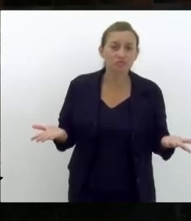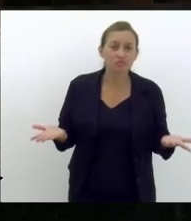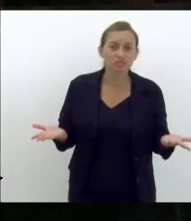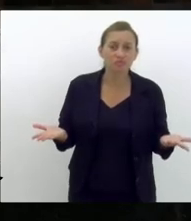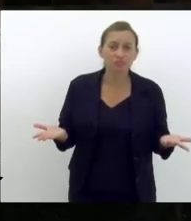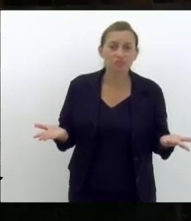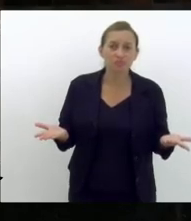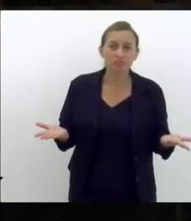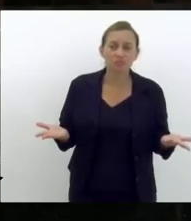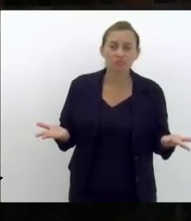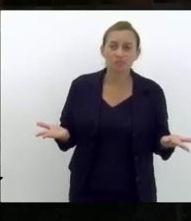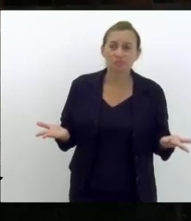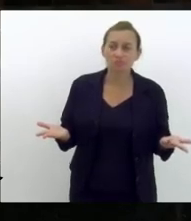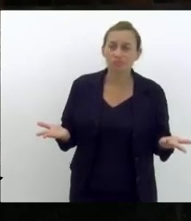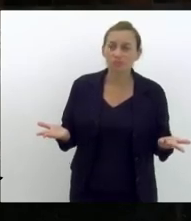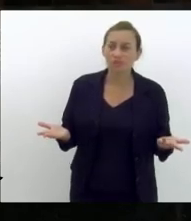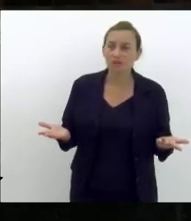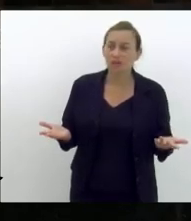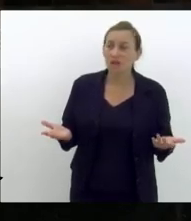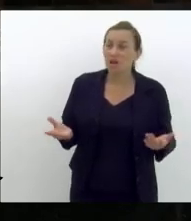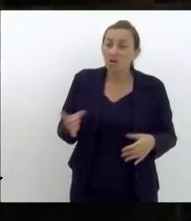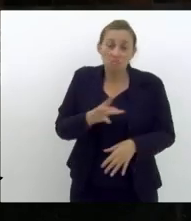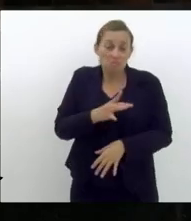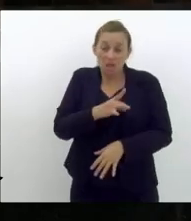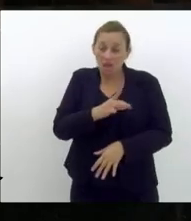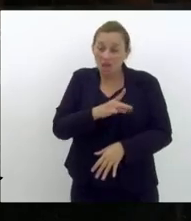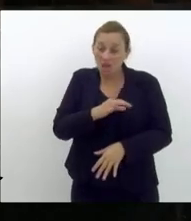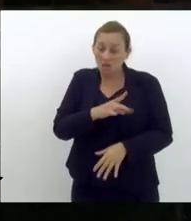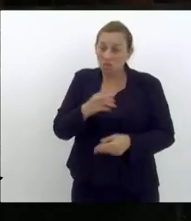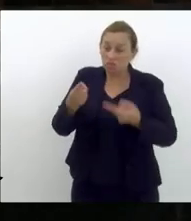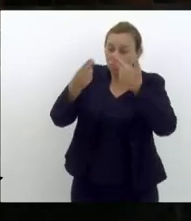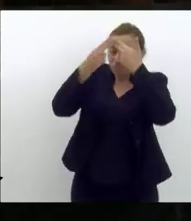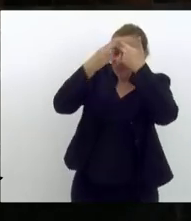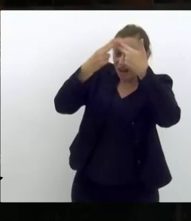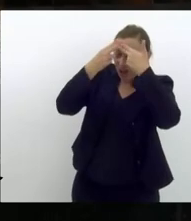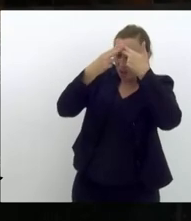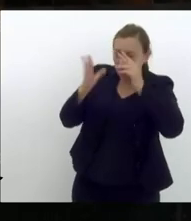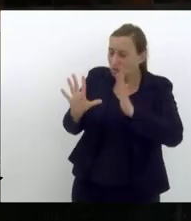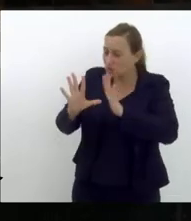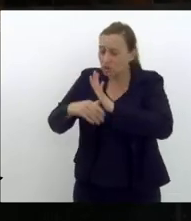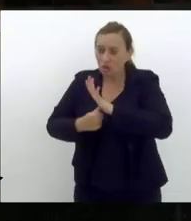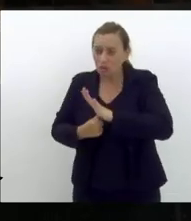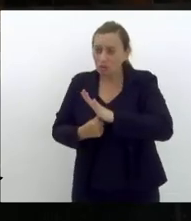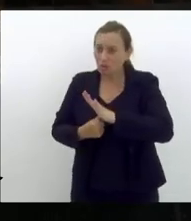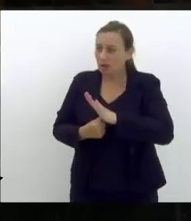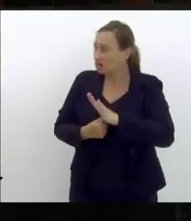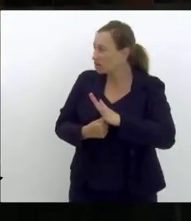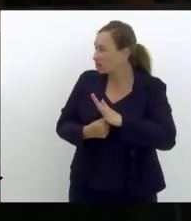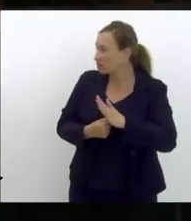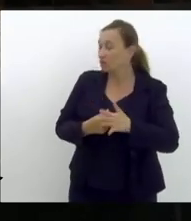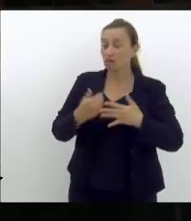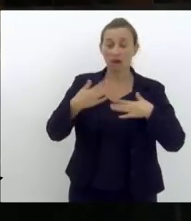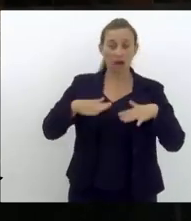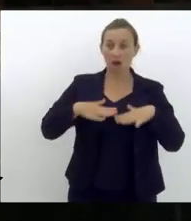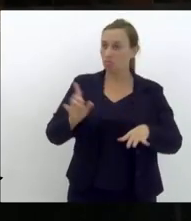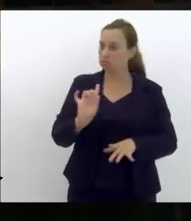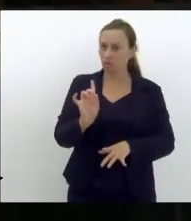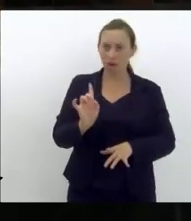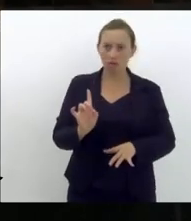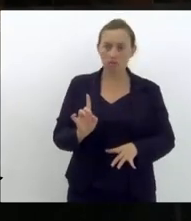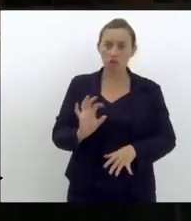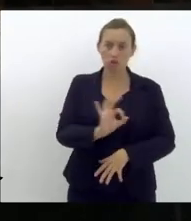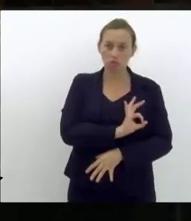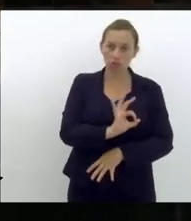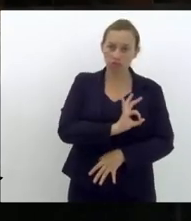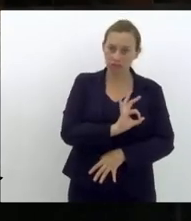ninguém passa por um trauma de ser assaltado e sair leso pois bem os